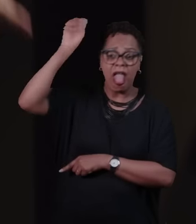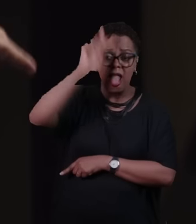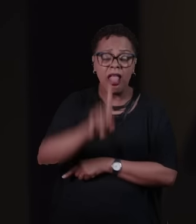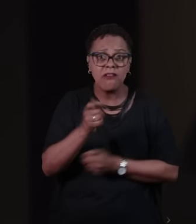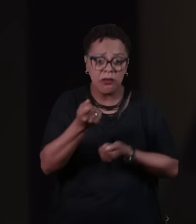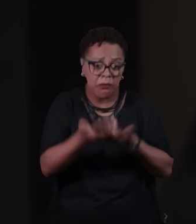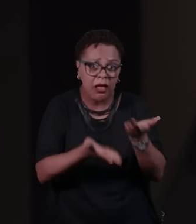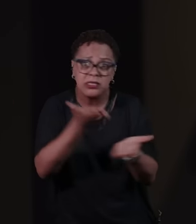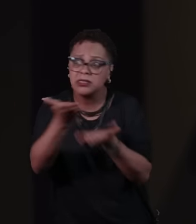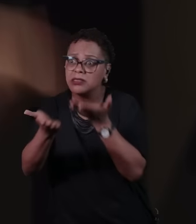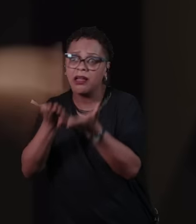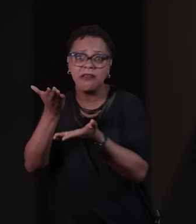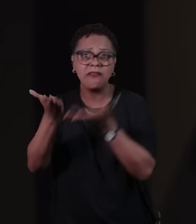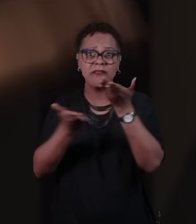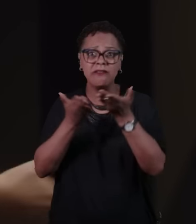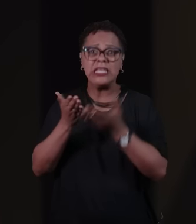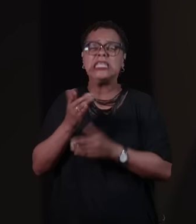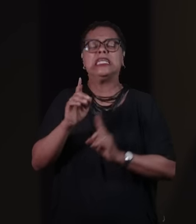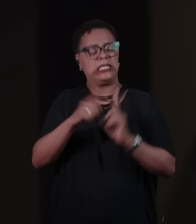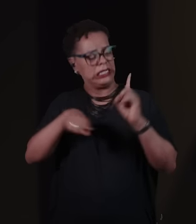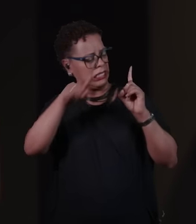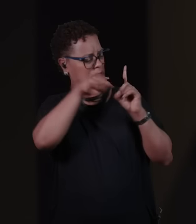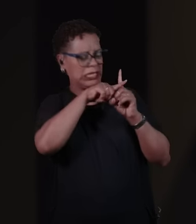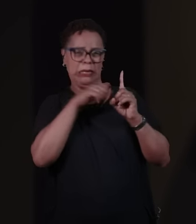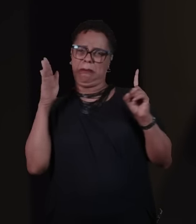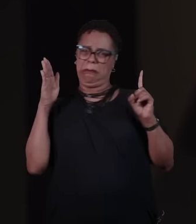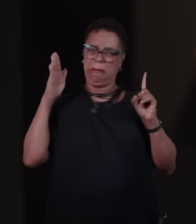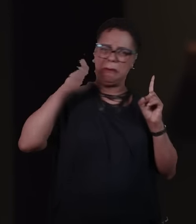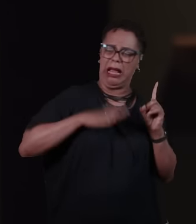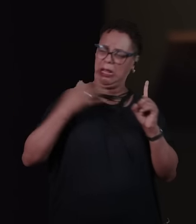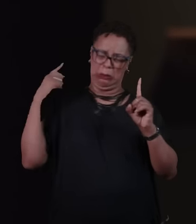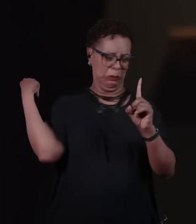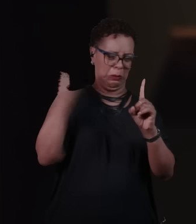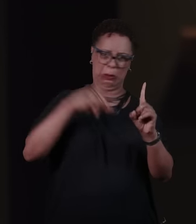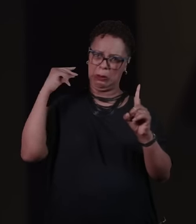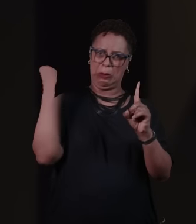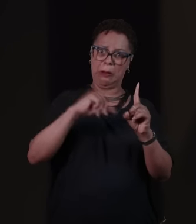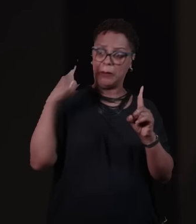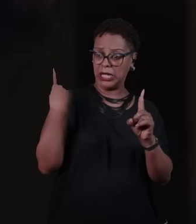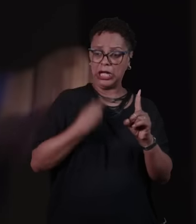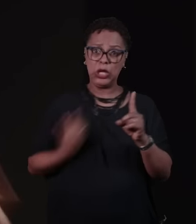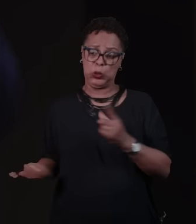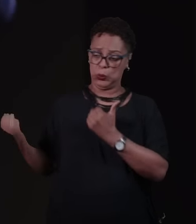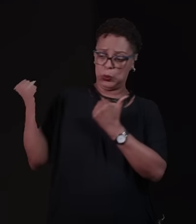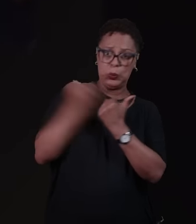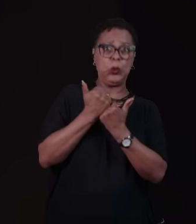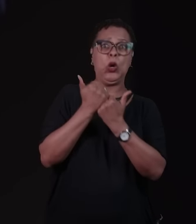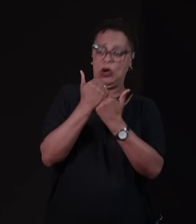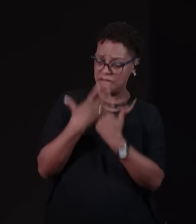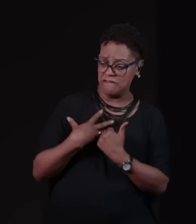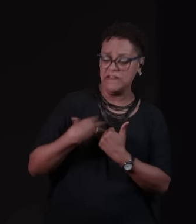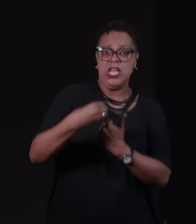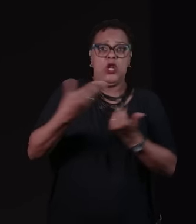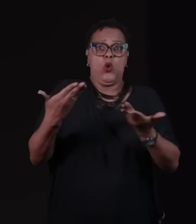como servo, Ele morreu uma morte de maldição, para que Ele pudesse nos levar à condição de filho de Deus.